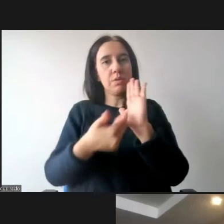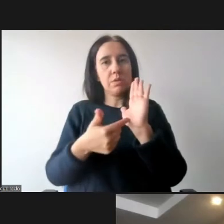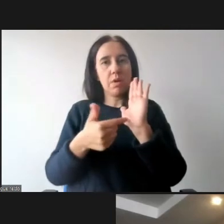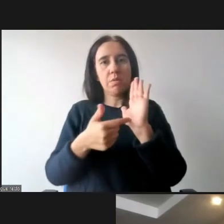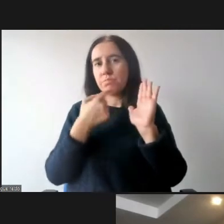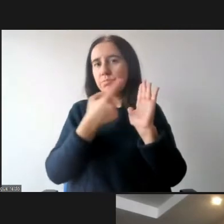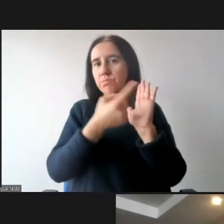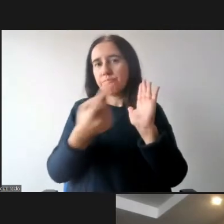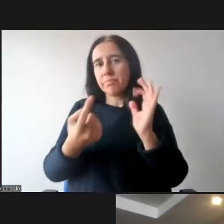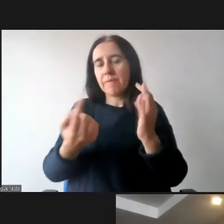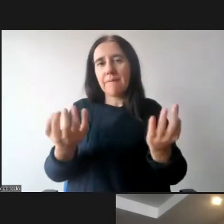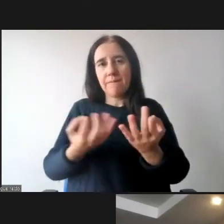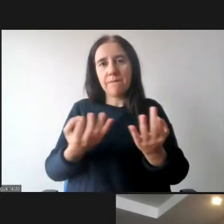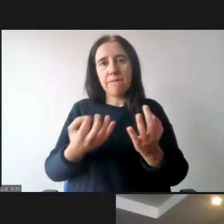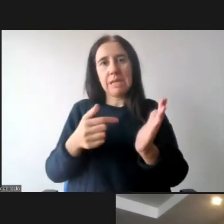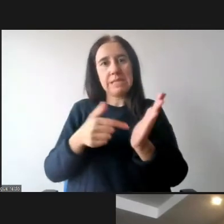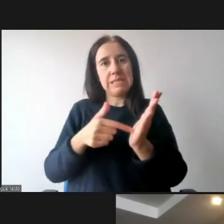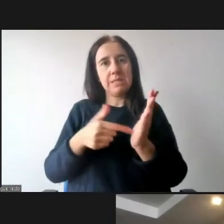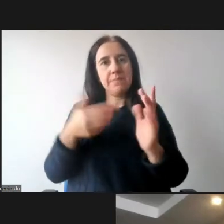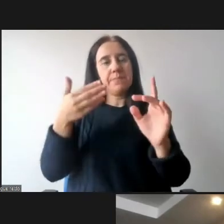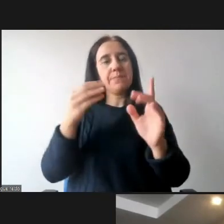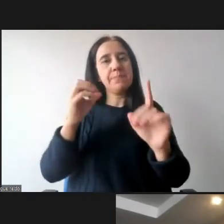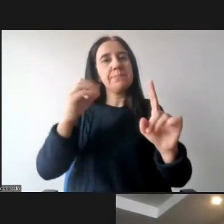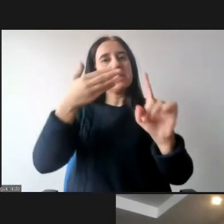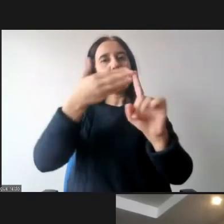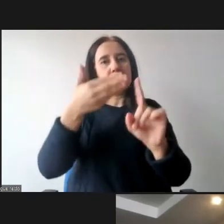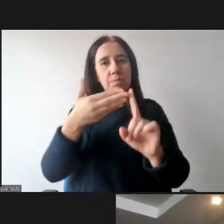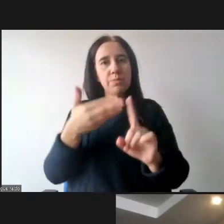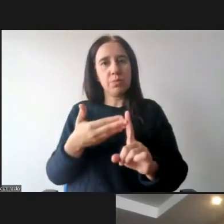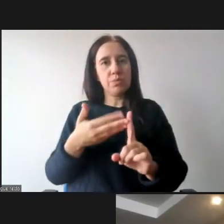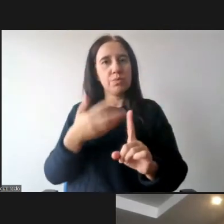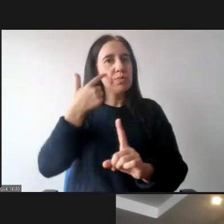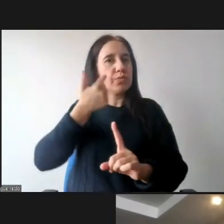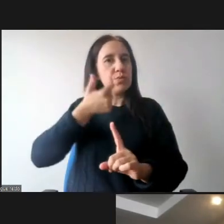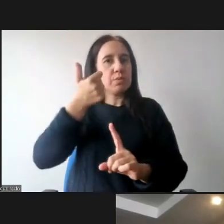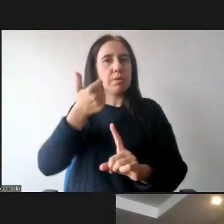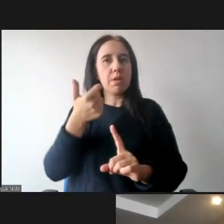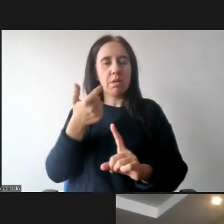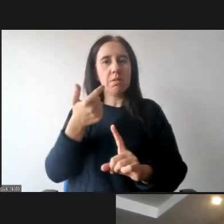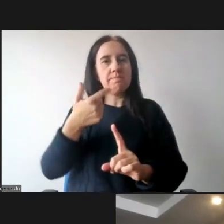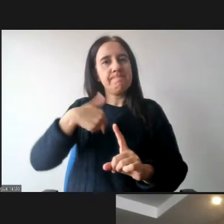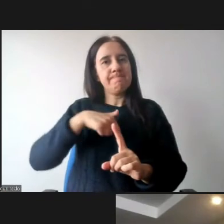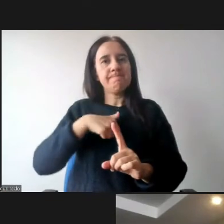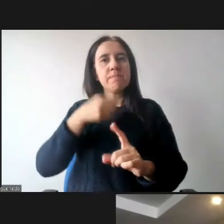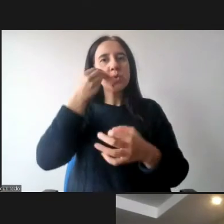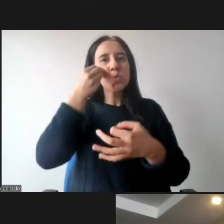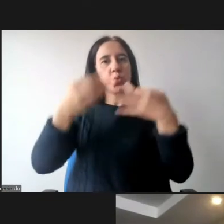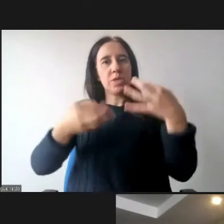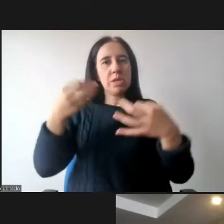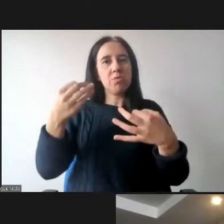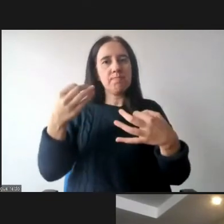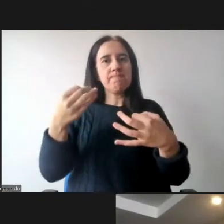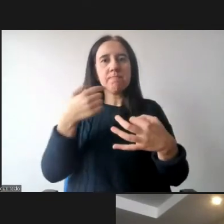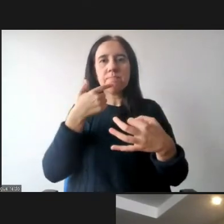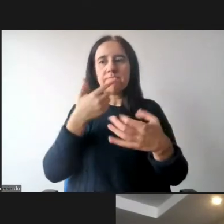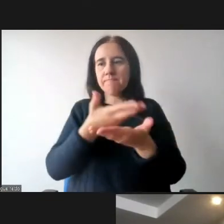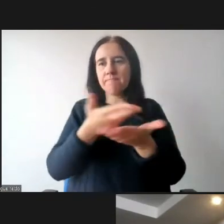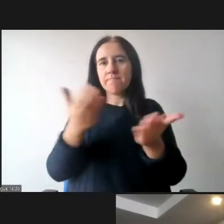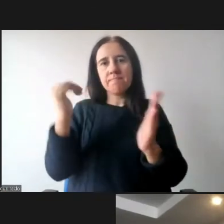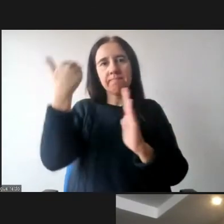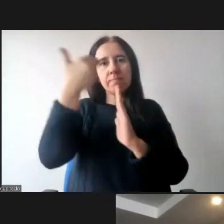consagra precisamente este princípio fundamental do nosso ordenamento jurídico, o princípio do Estado de